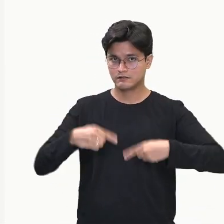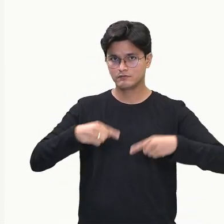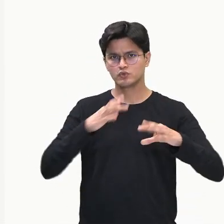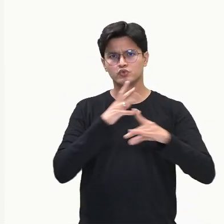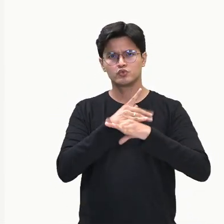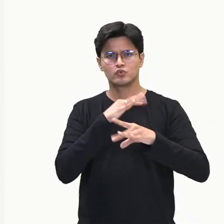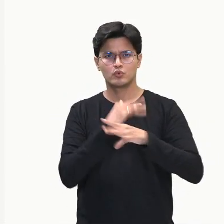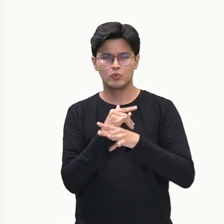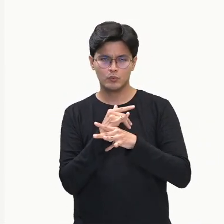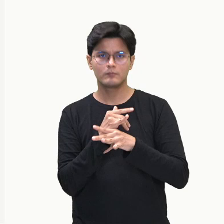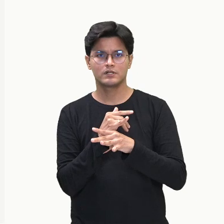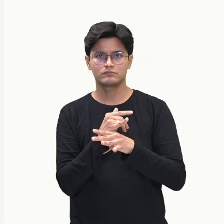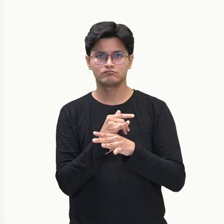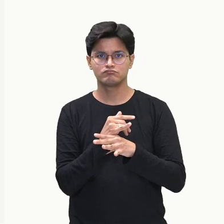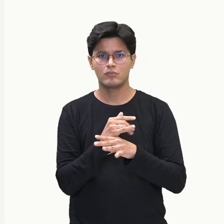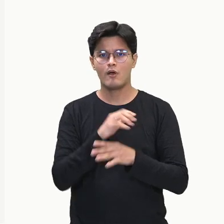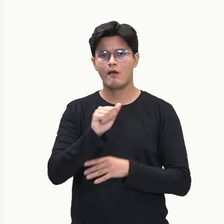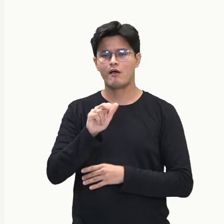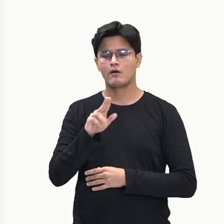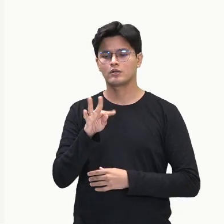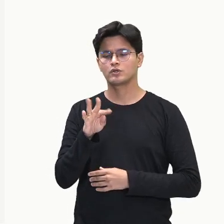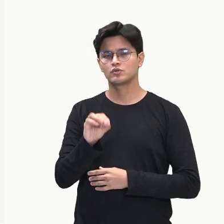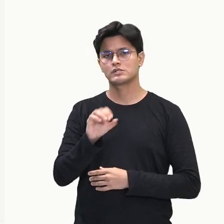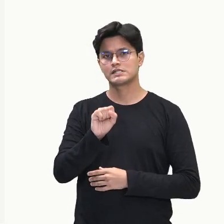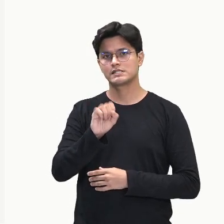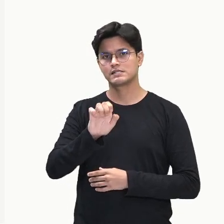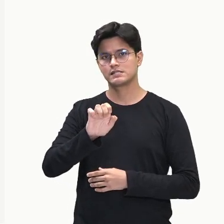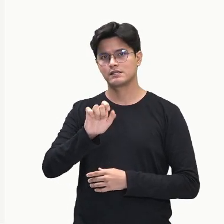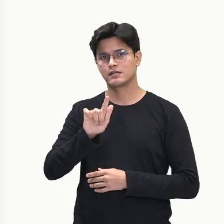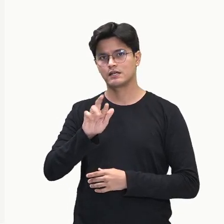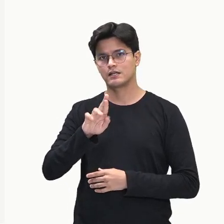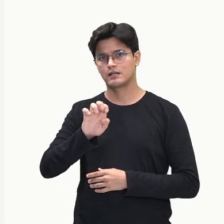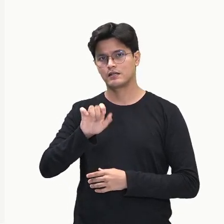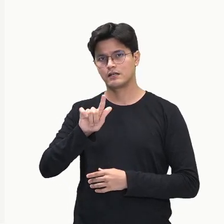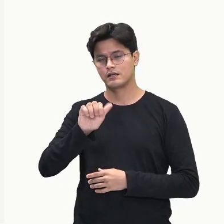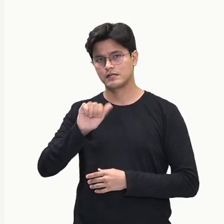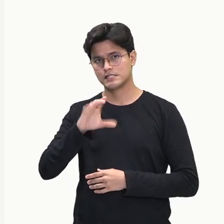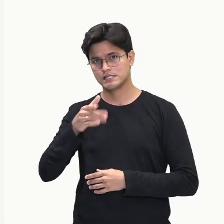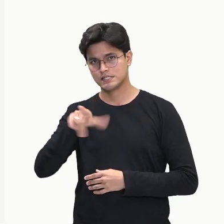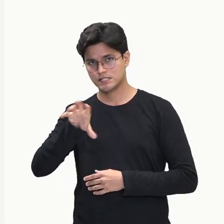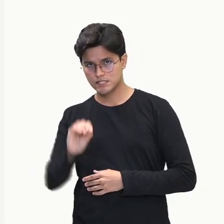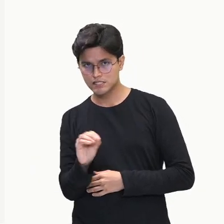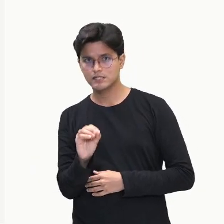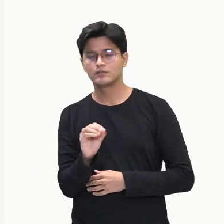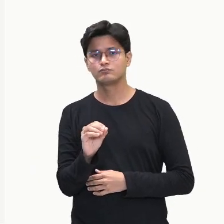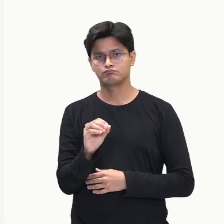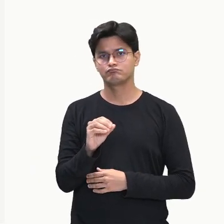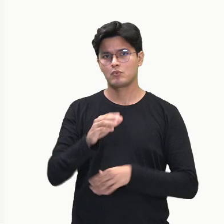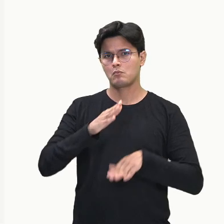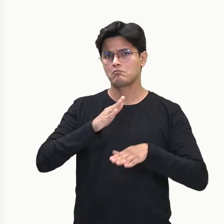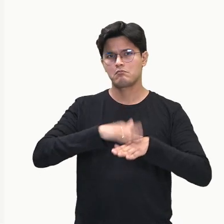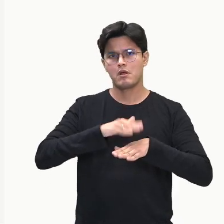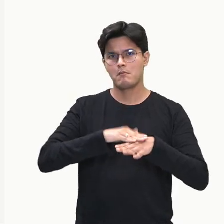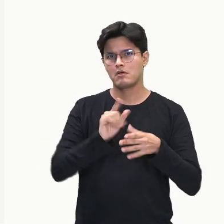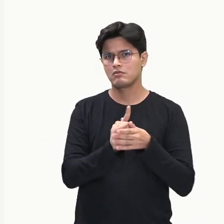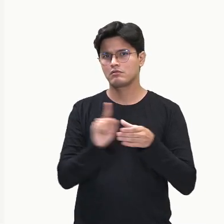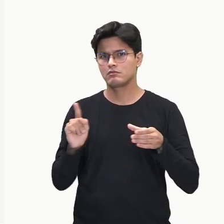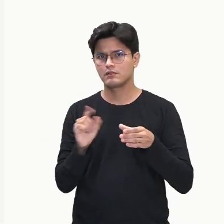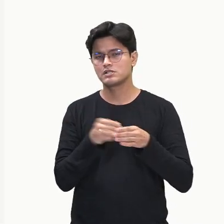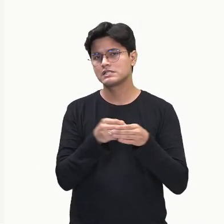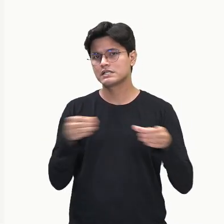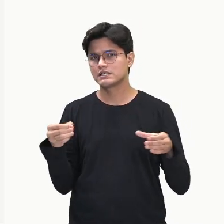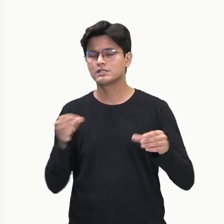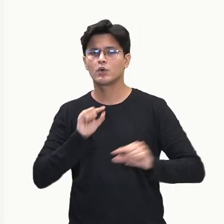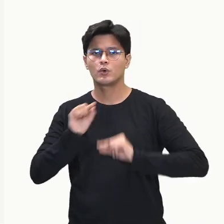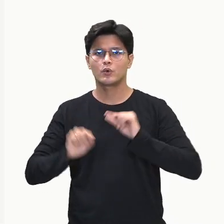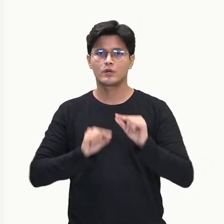a autossegregação. Então, pessoas de alto e médio poder aquisitivo, que buscam segurança e